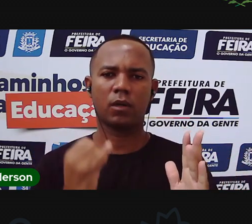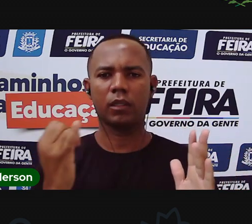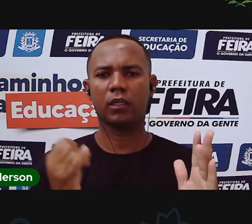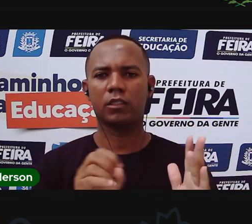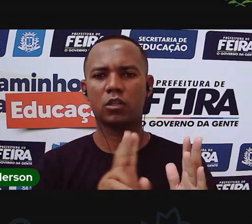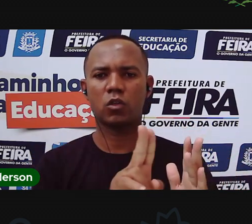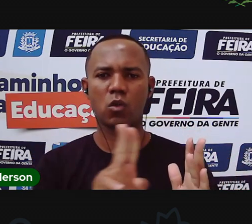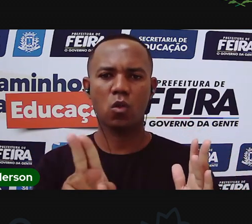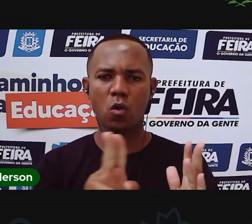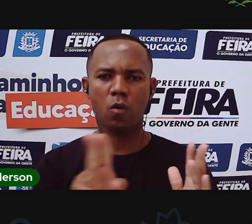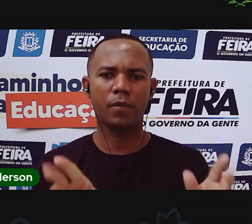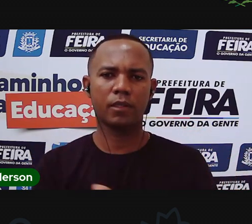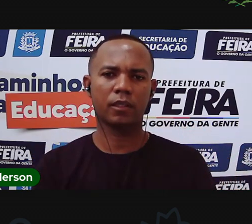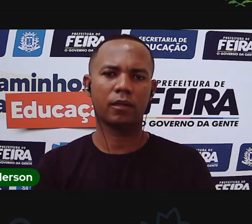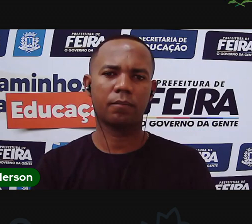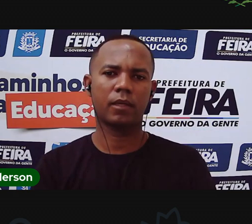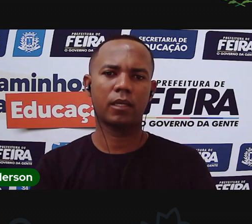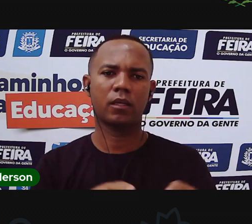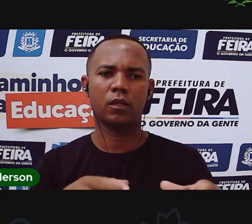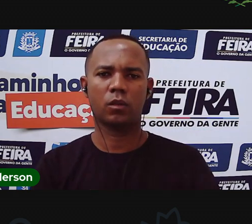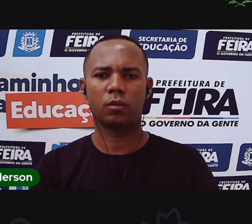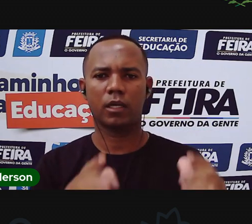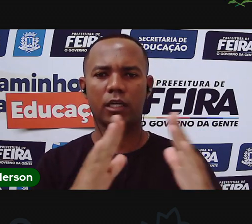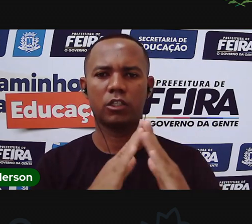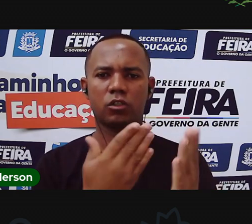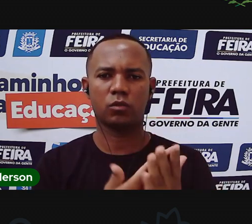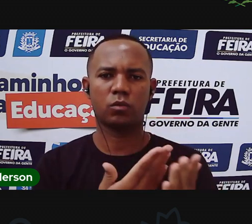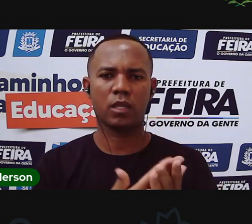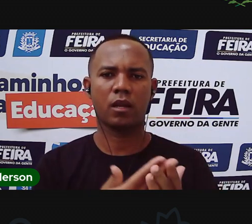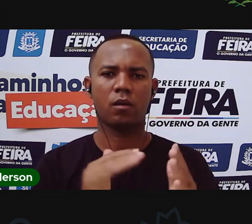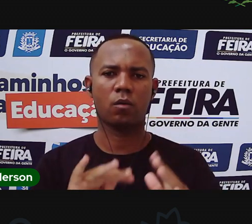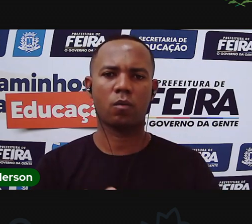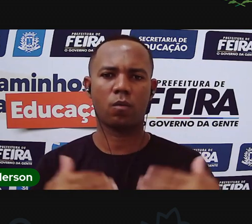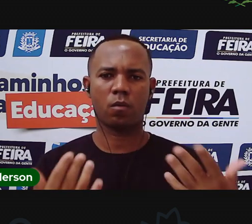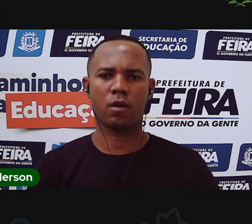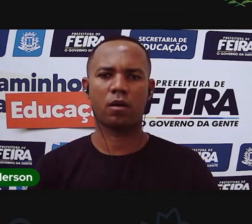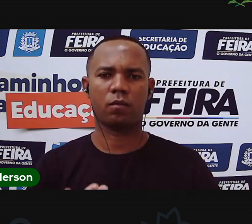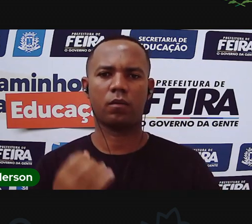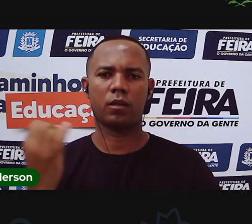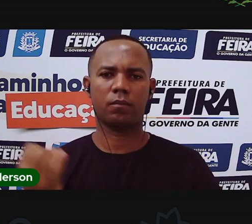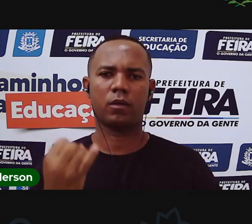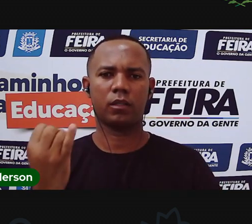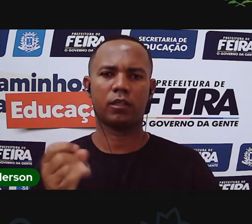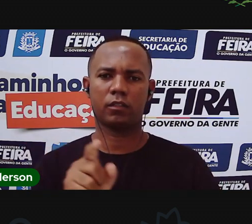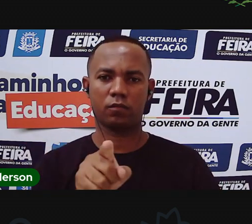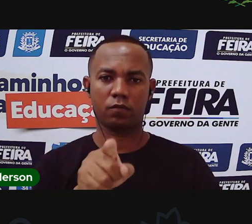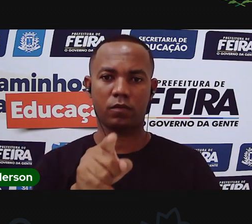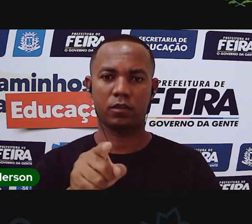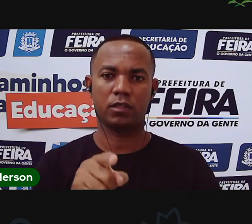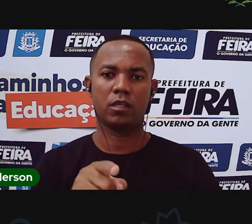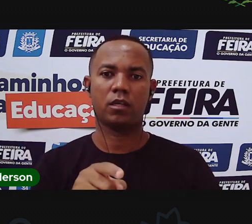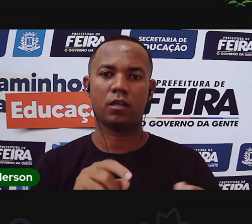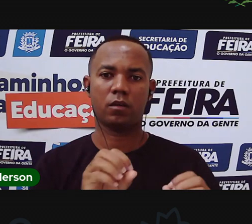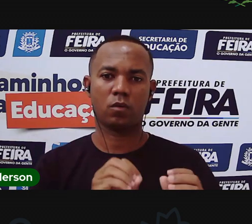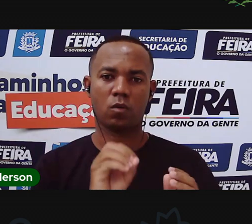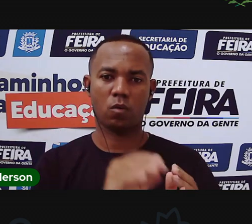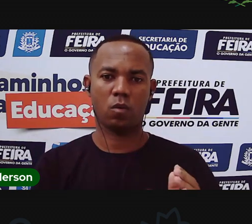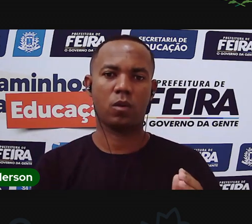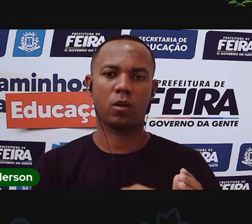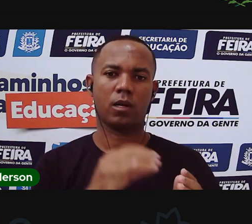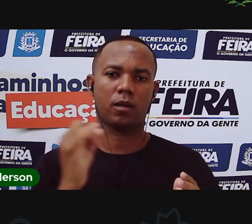de vocês e a escola em que vocês estudam, tá certo? Para que a gente possa estar visualizando.